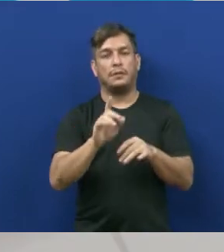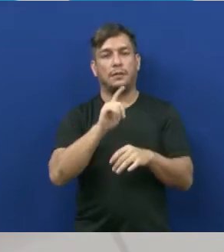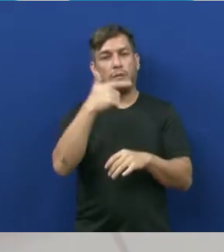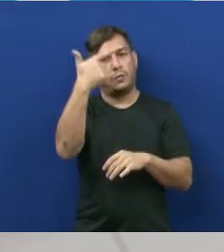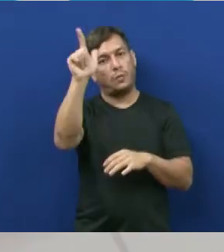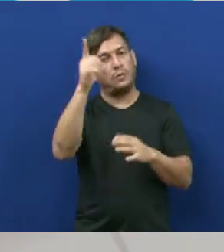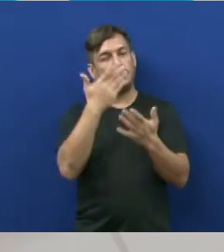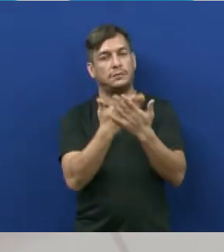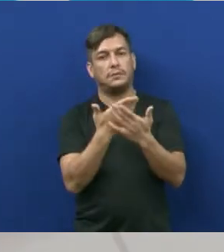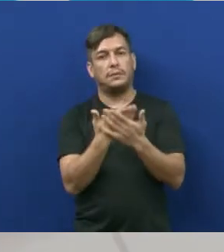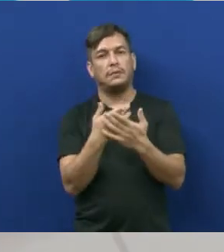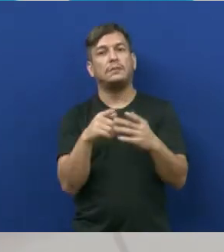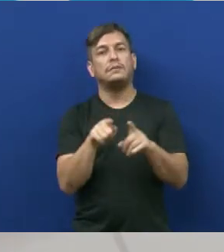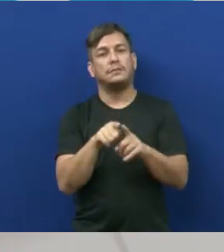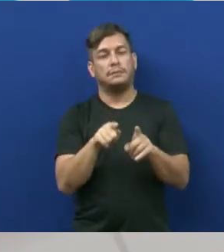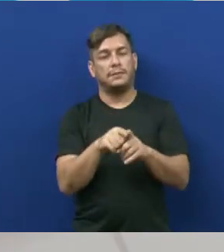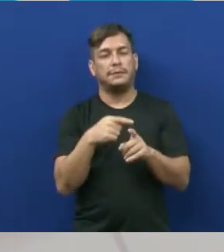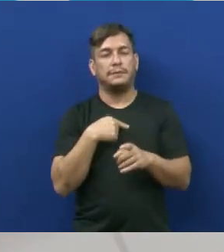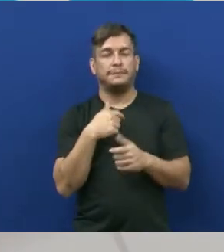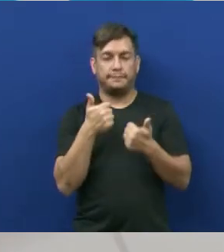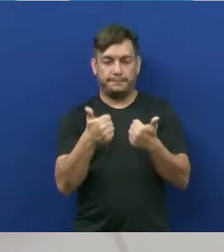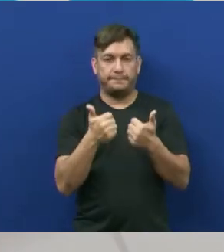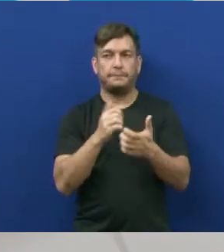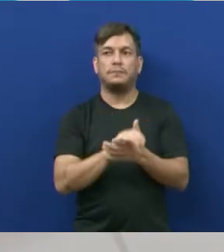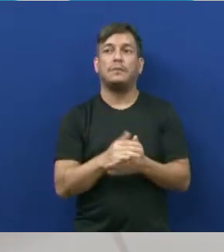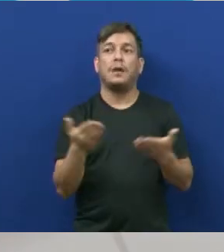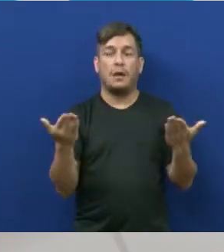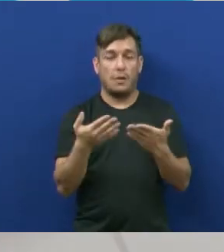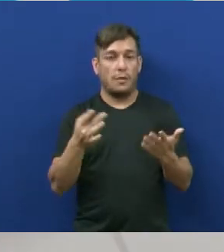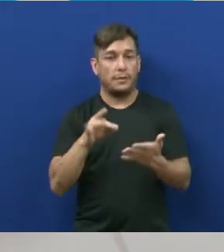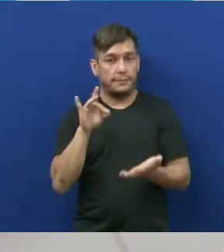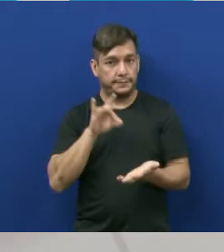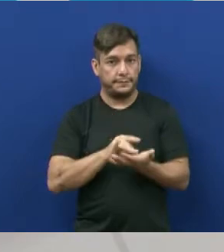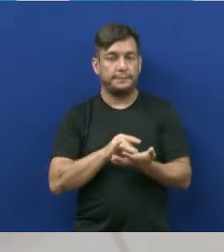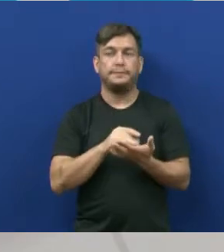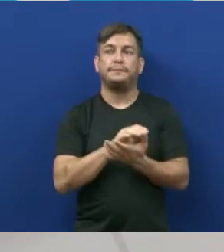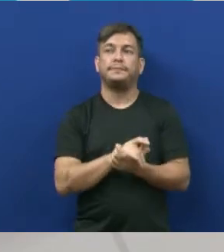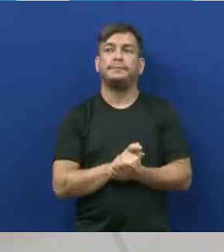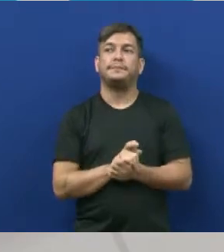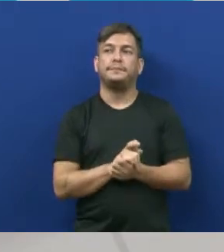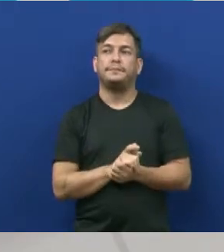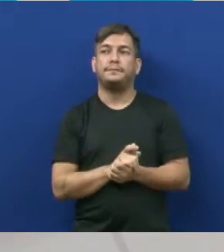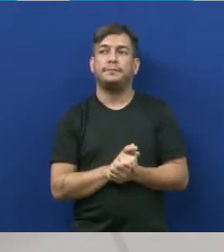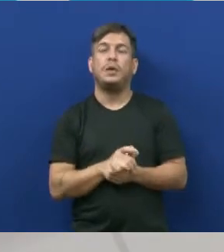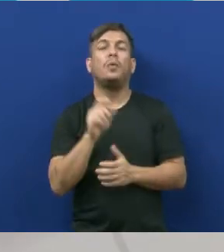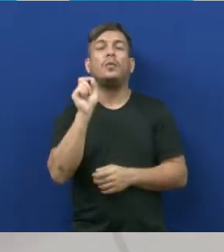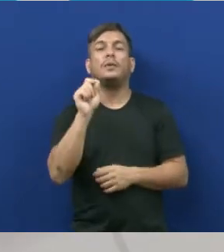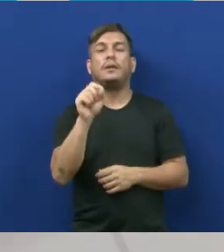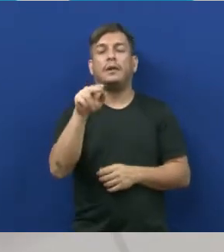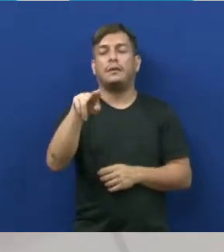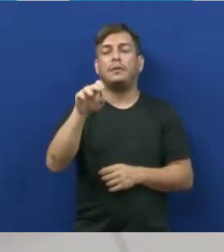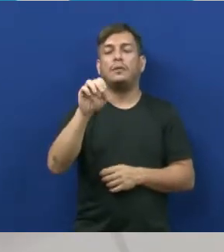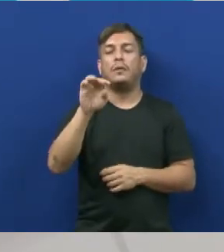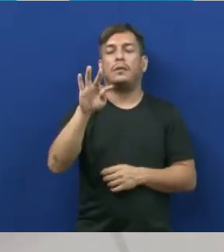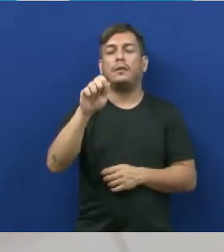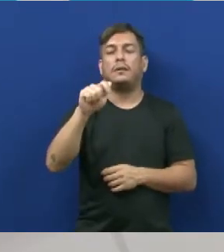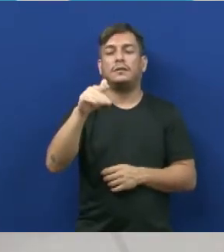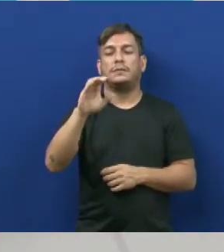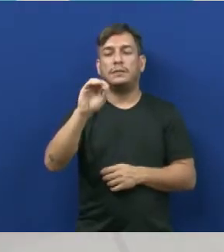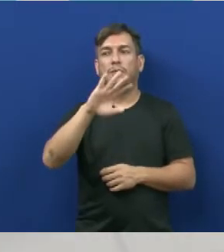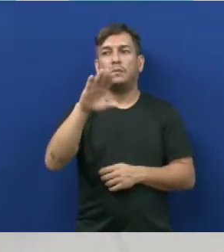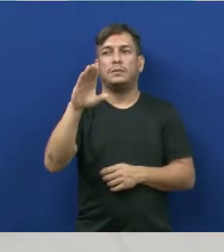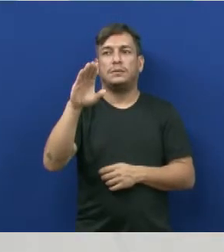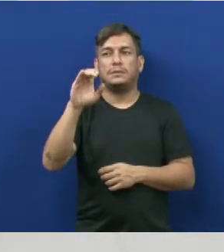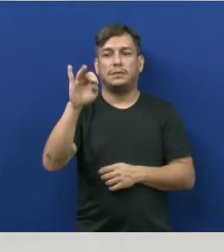aulas conforme for surgindo necessidade. Agora vamos de fato para a notação científica. O que é a notação científica?